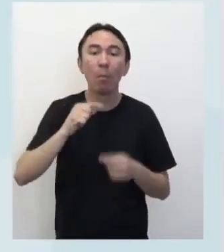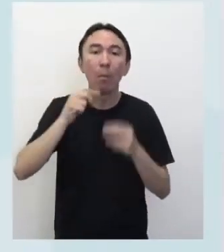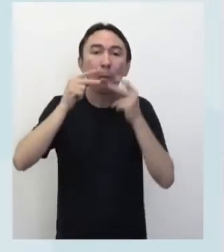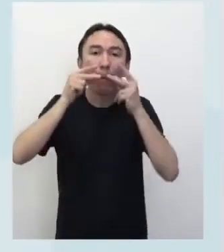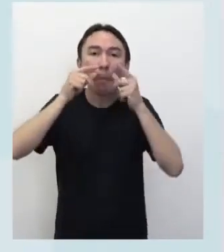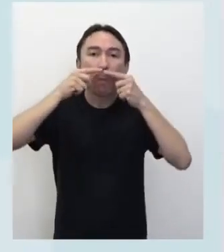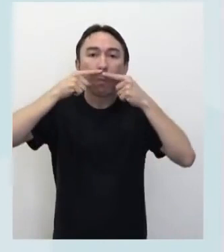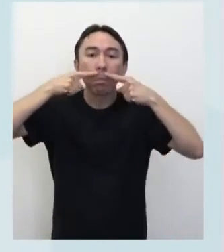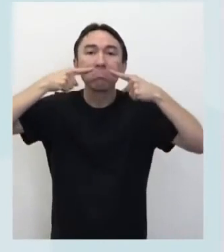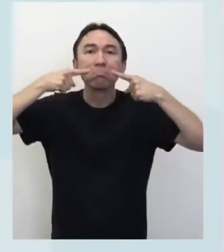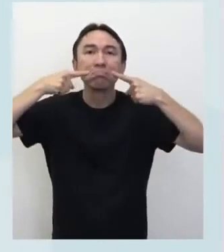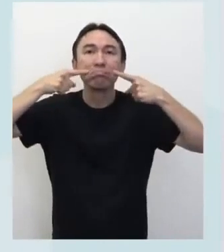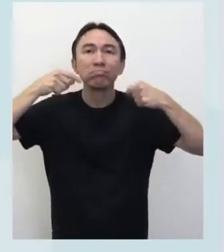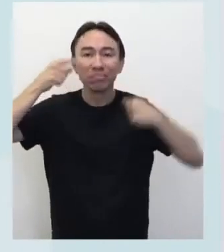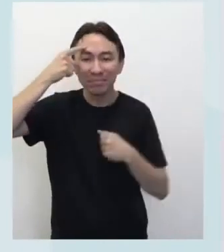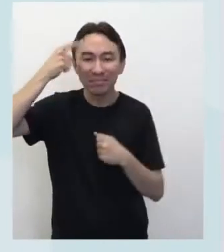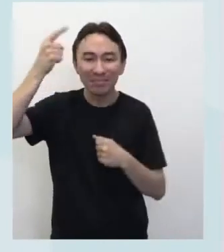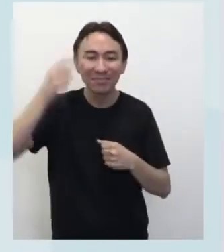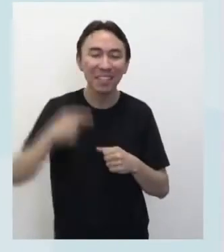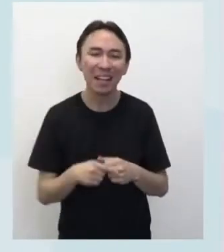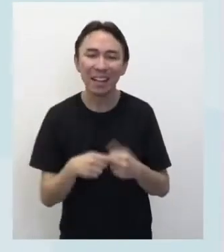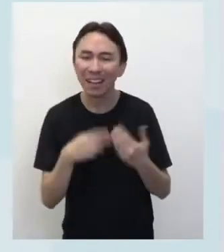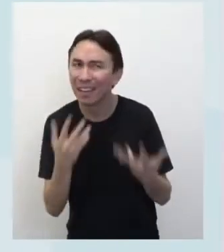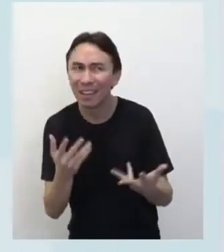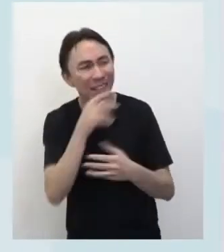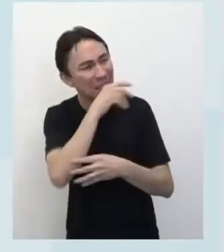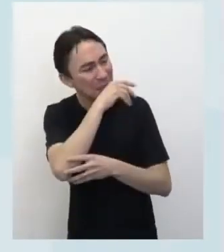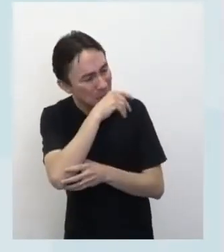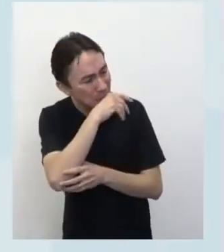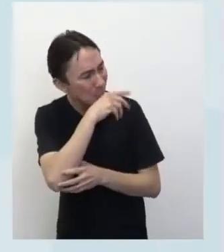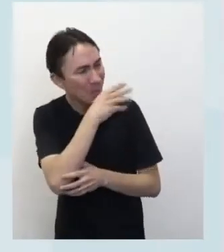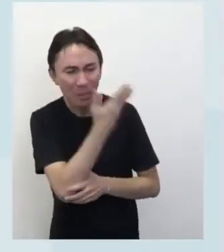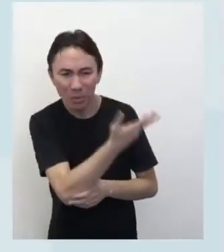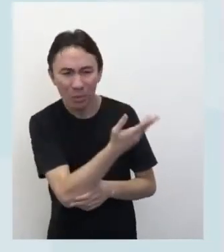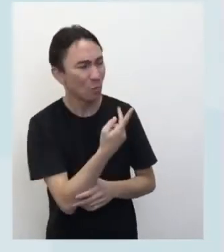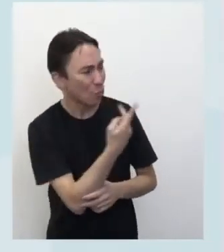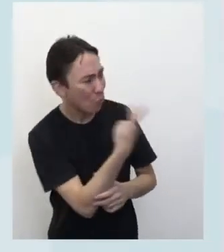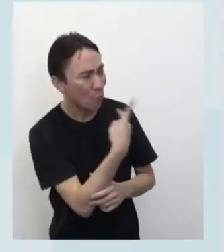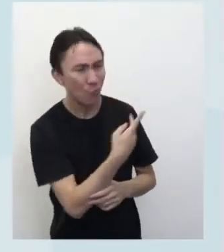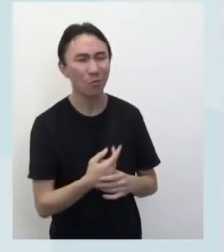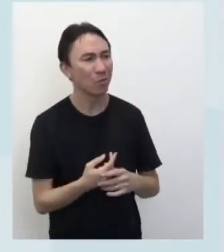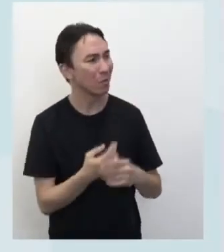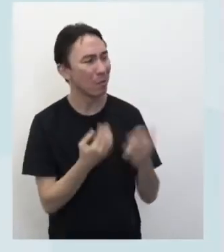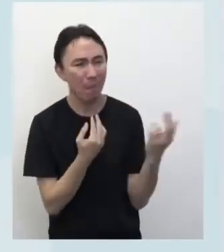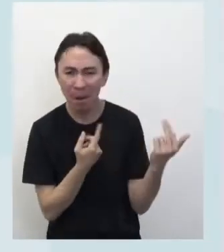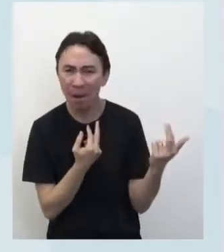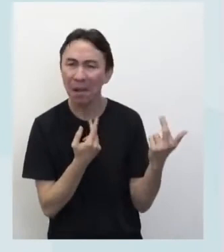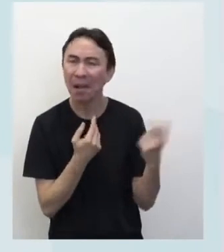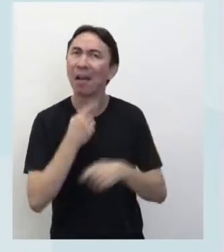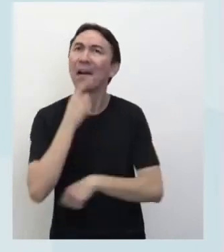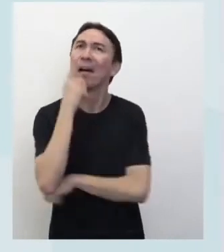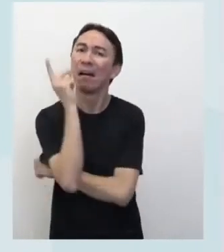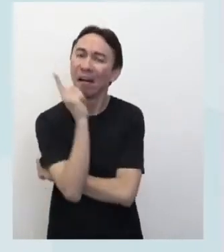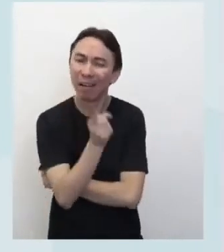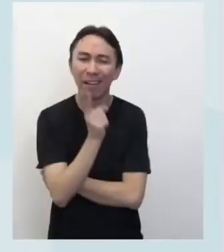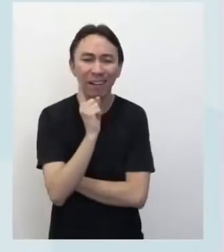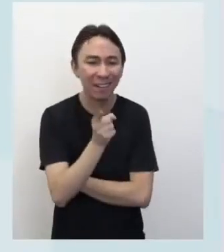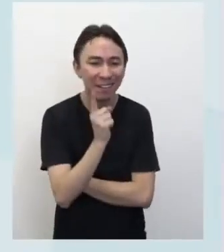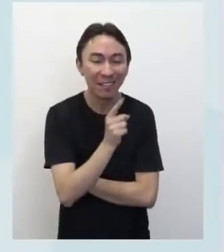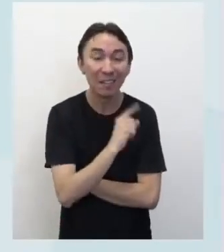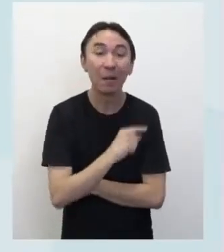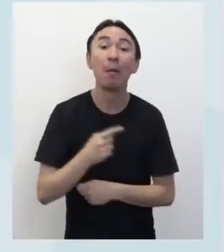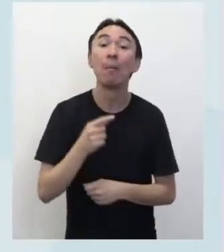vimos ontem. Quem diria que tínhamos tanto em comum? E mostra que essas duas personagens,